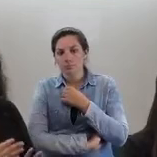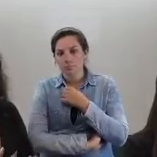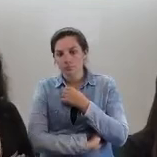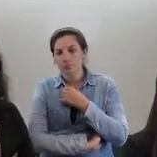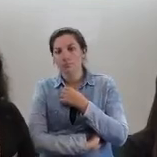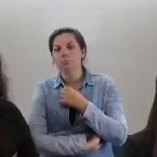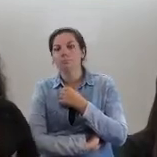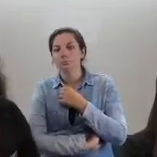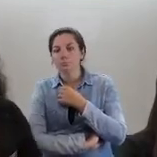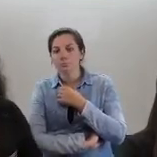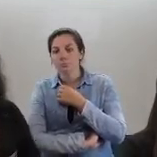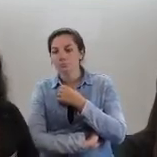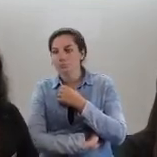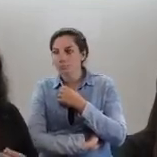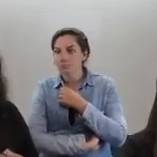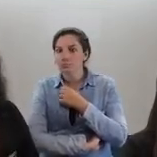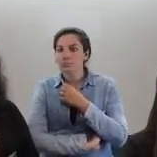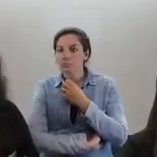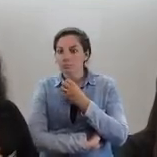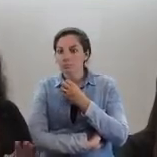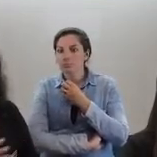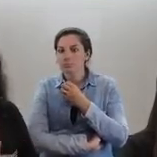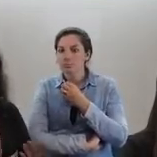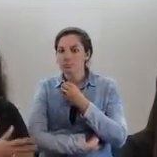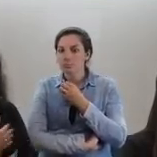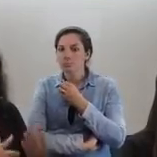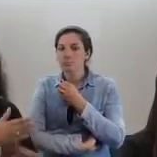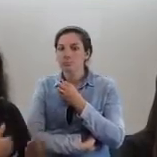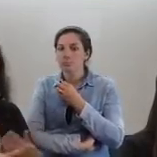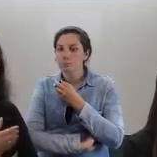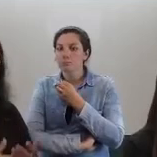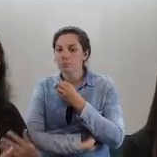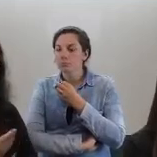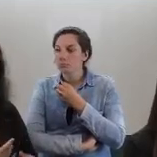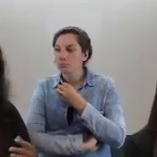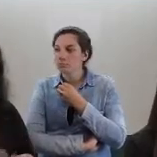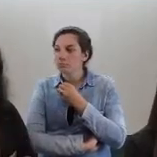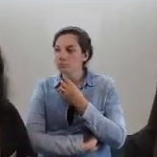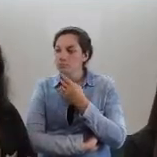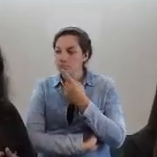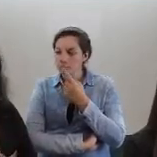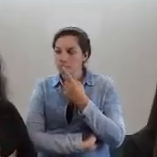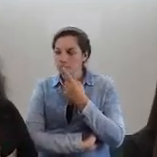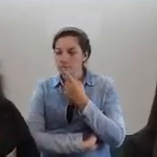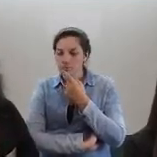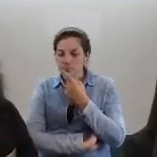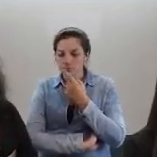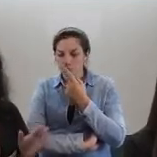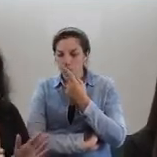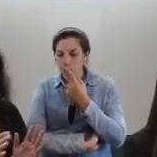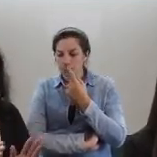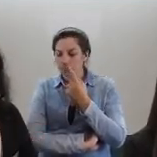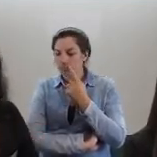para medidas, o pessoal do design também. Então, várias outras profissões também acabam utilizando essas normas